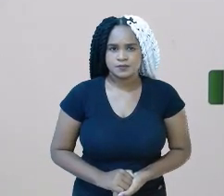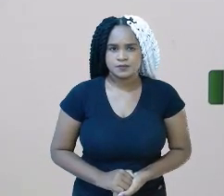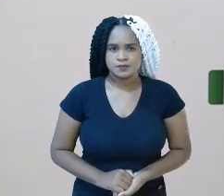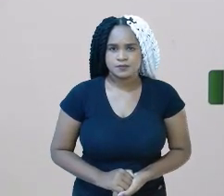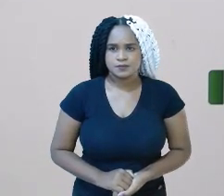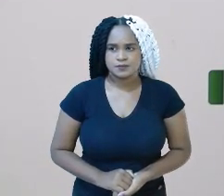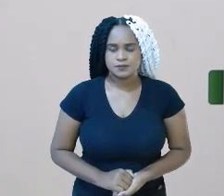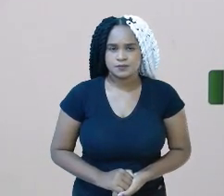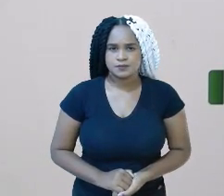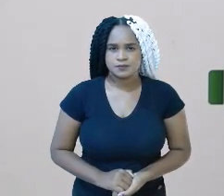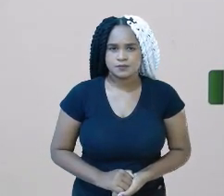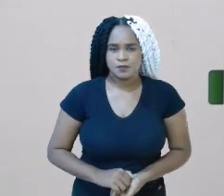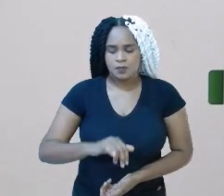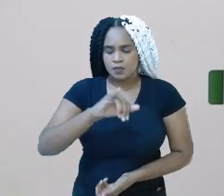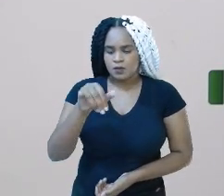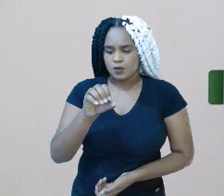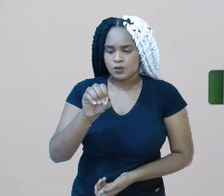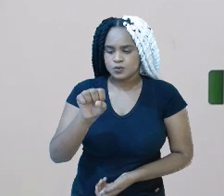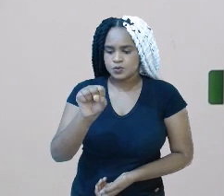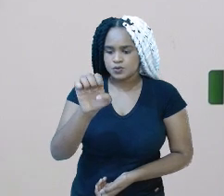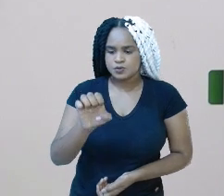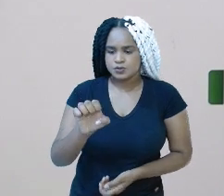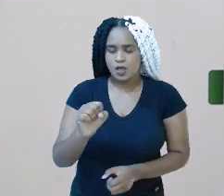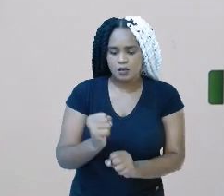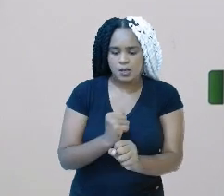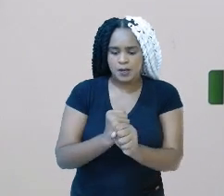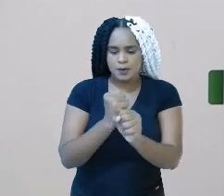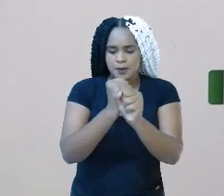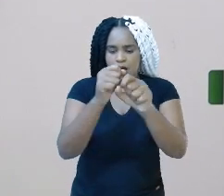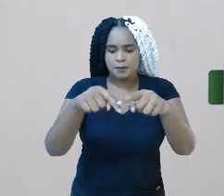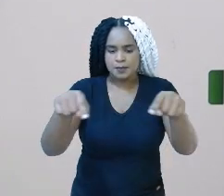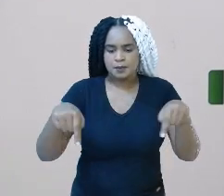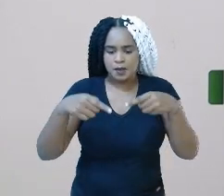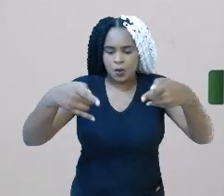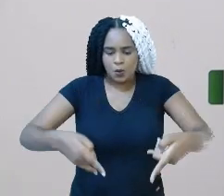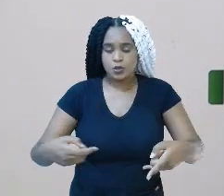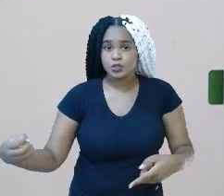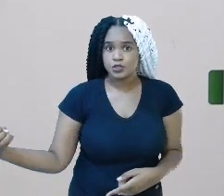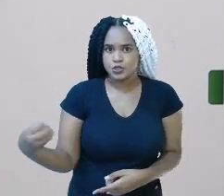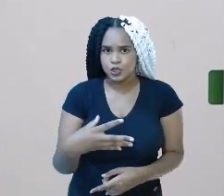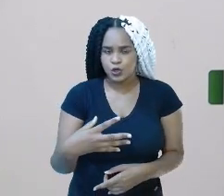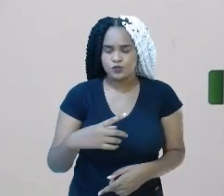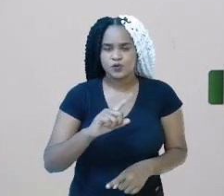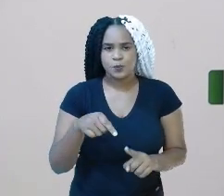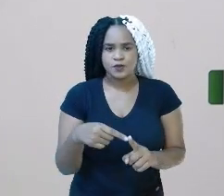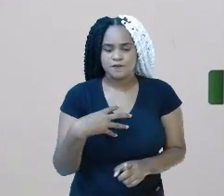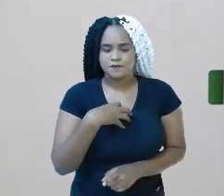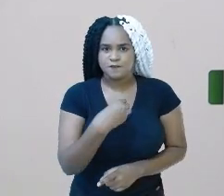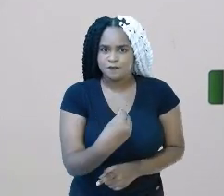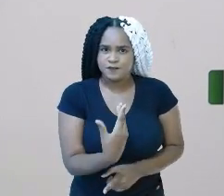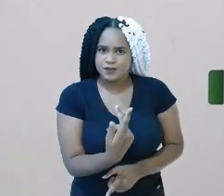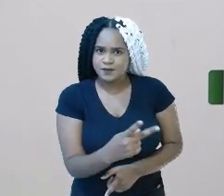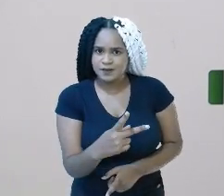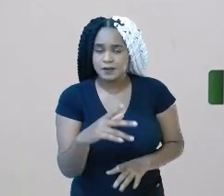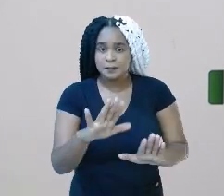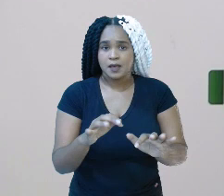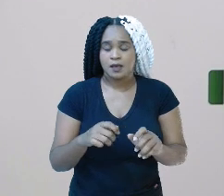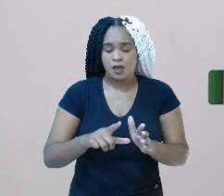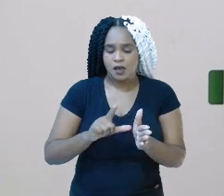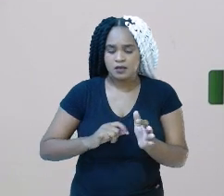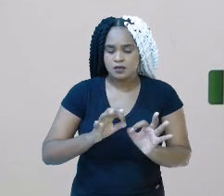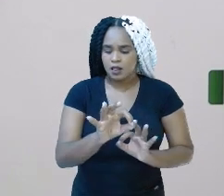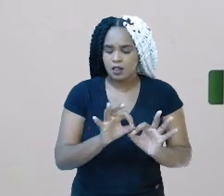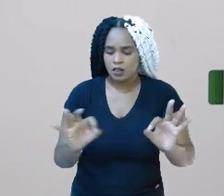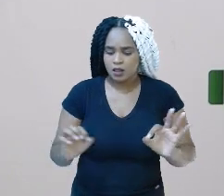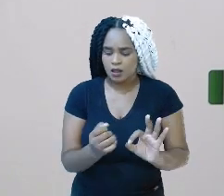Vamos lá. José construirá um quarto novo para o seu filho, mas precisará medir o espaço antes das